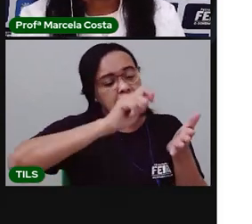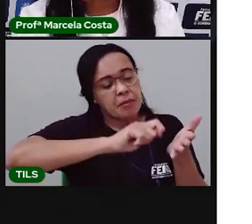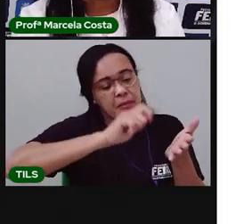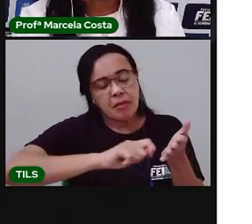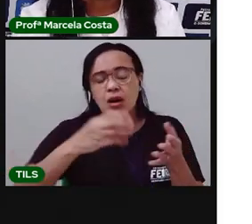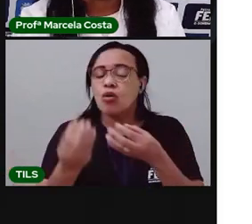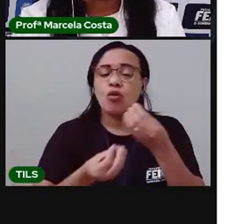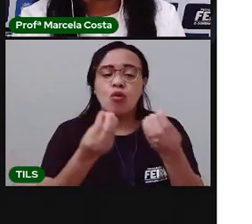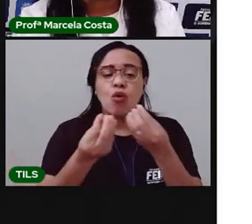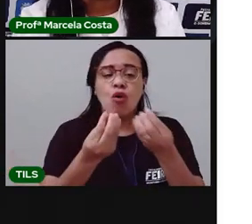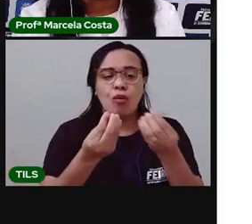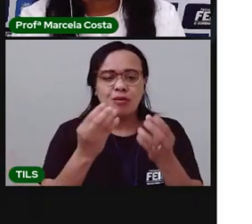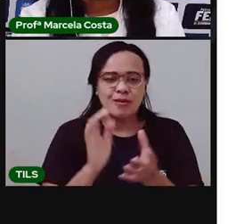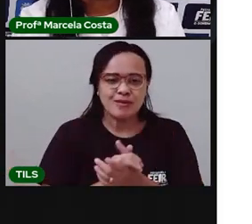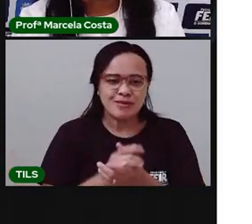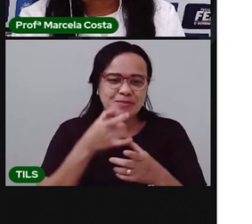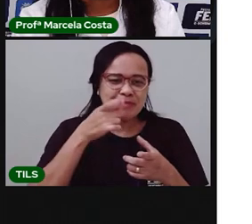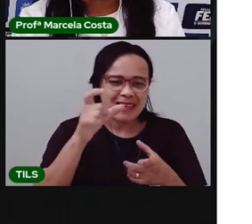palavra triste, ó.